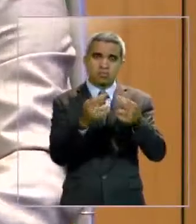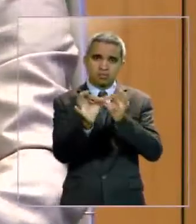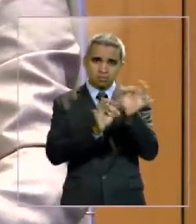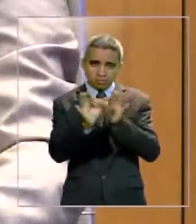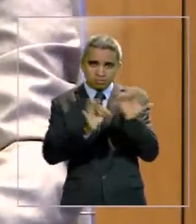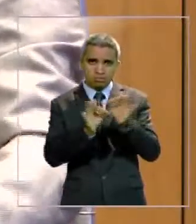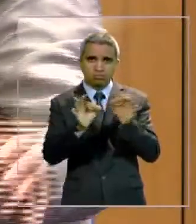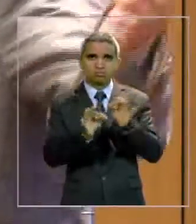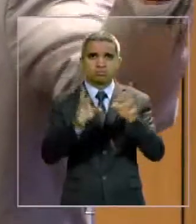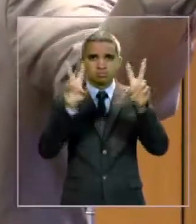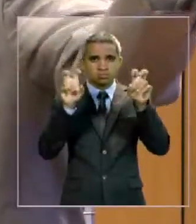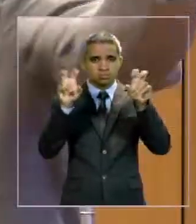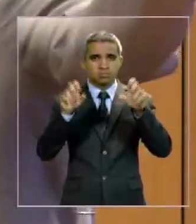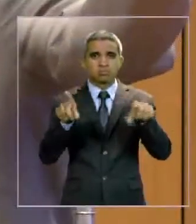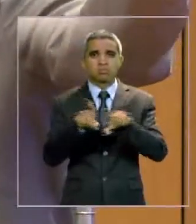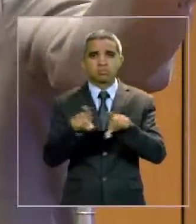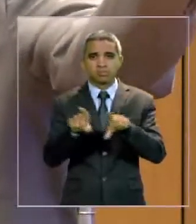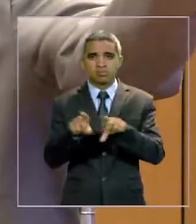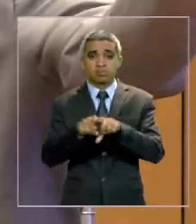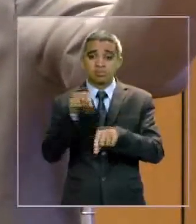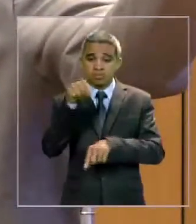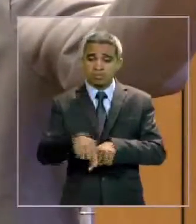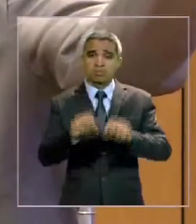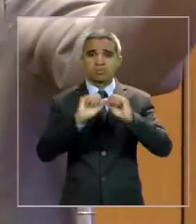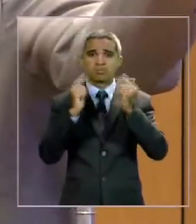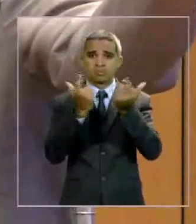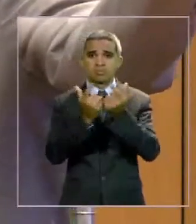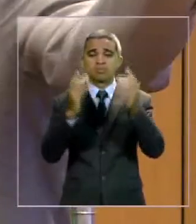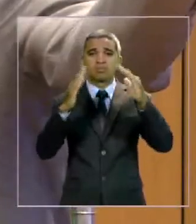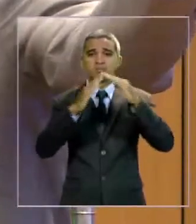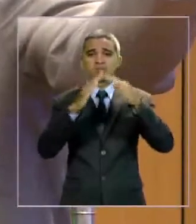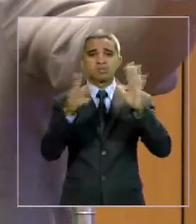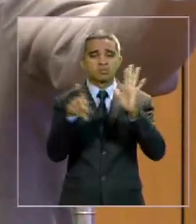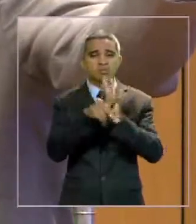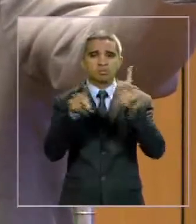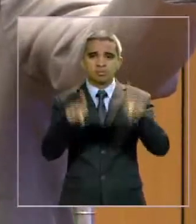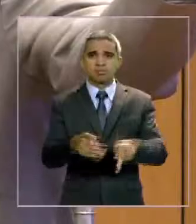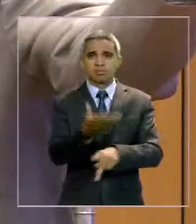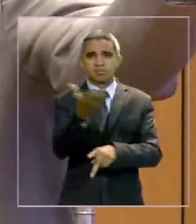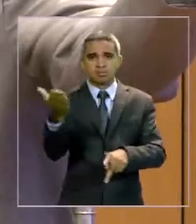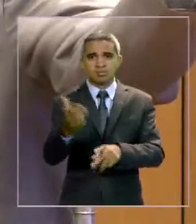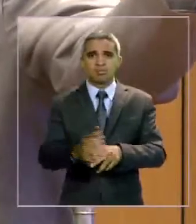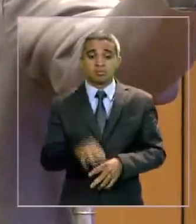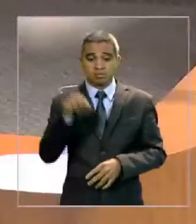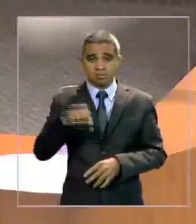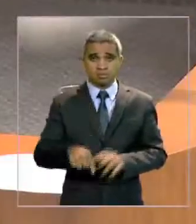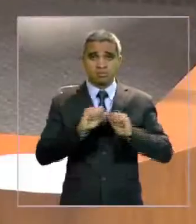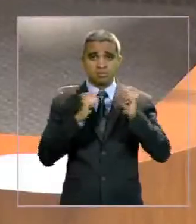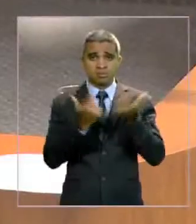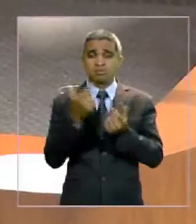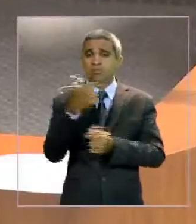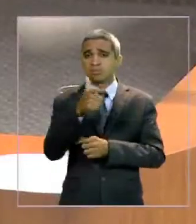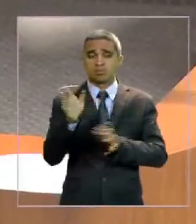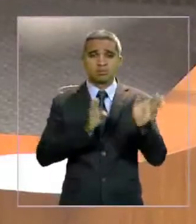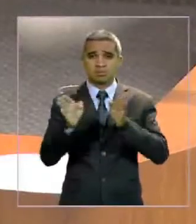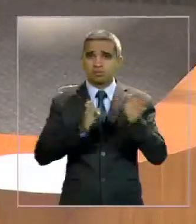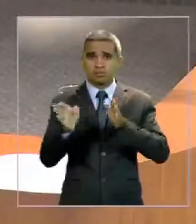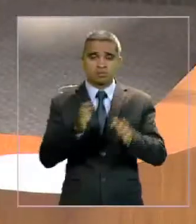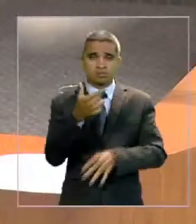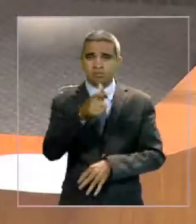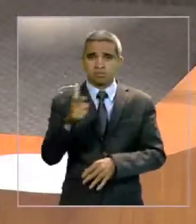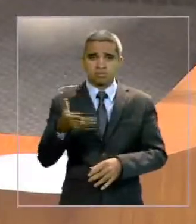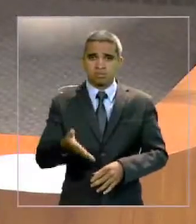Mas eu faço aqui essa ressalva pelo respeito que a deputada, que a secretária municipal